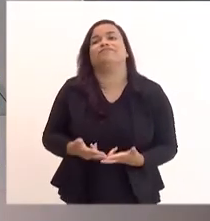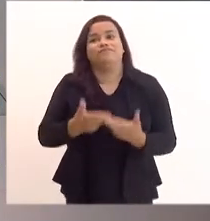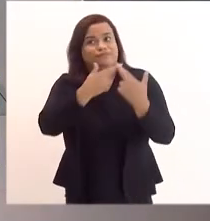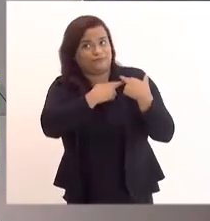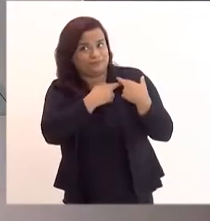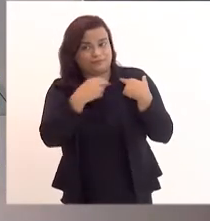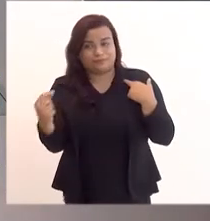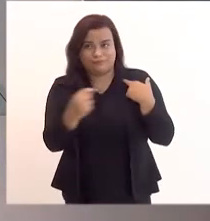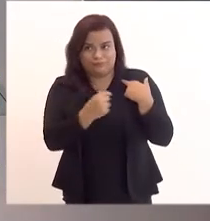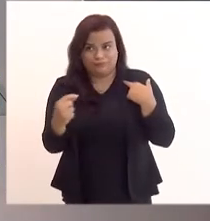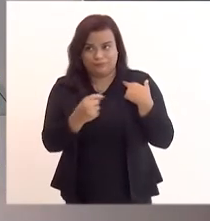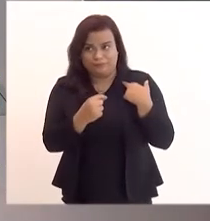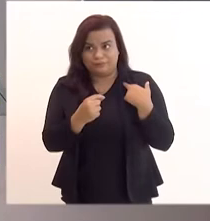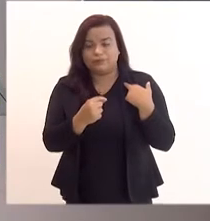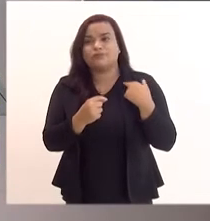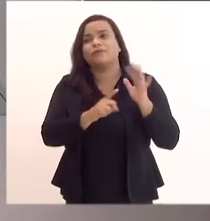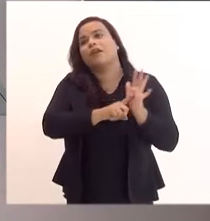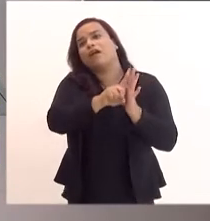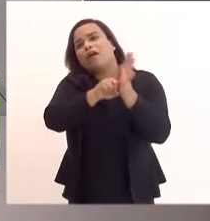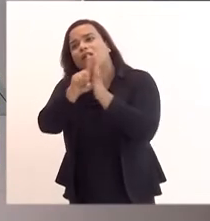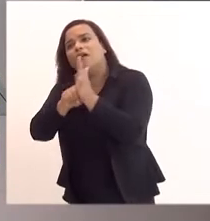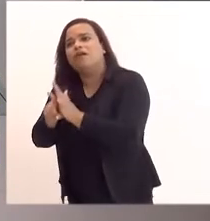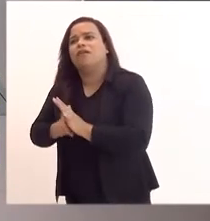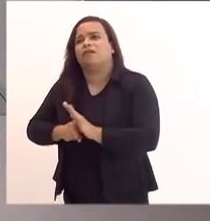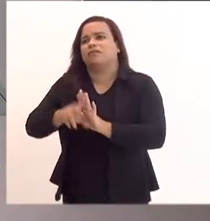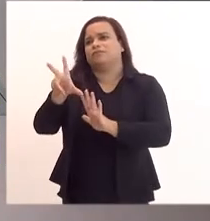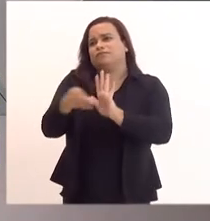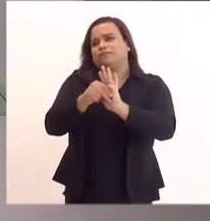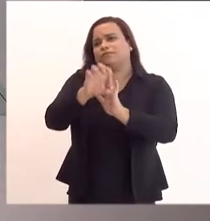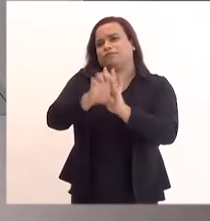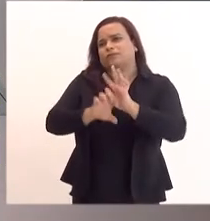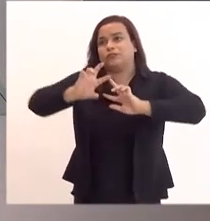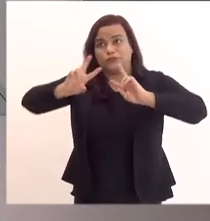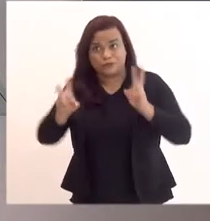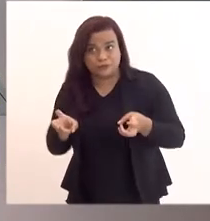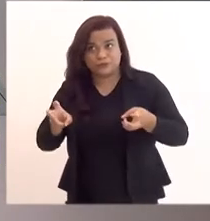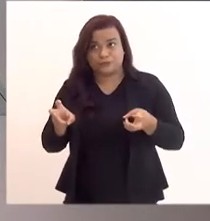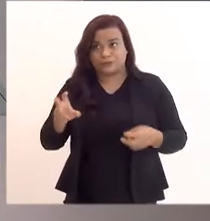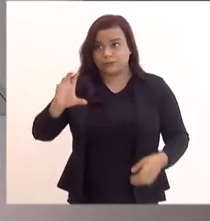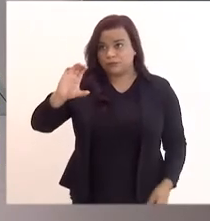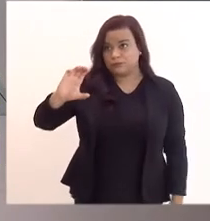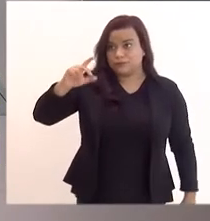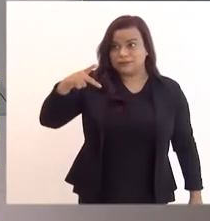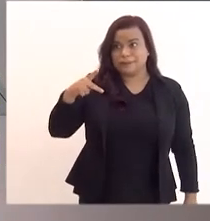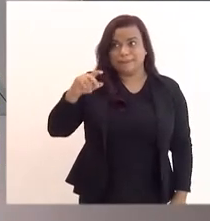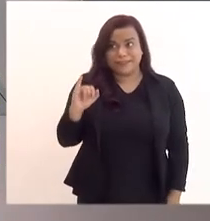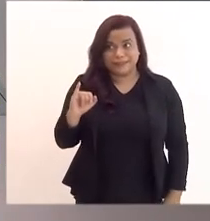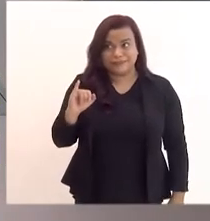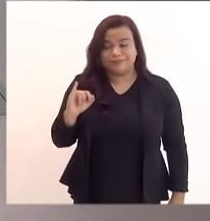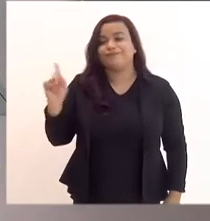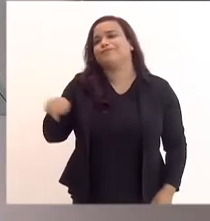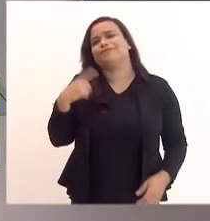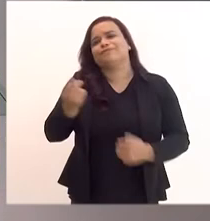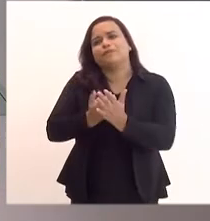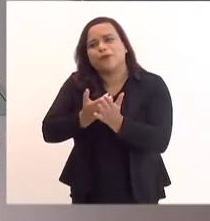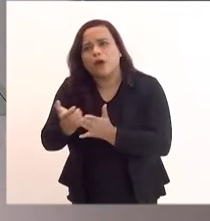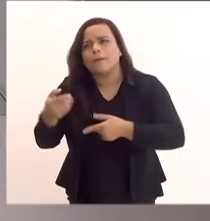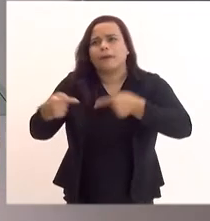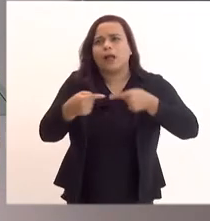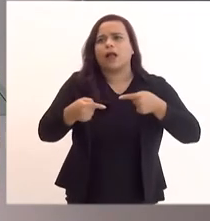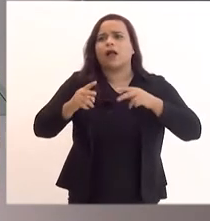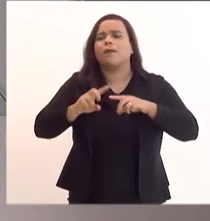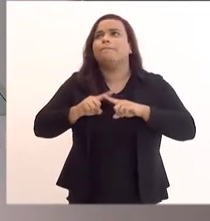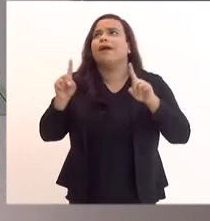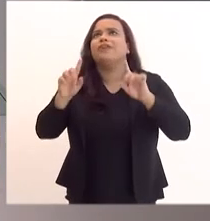Mink, deputado Waldeck, analisar emendas sobre a CPI. Porque nós começamos a fazer esse debate, mas não terminamos esse